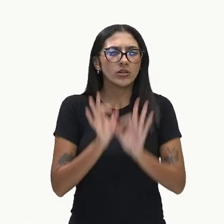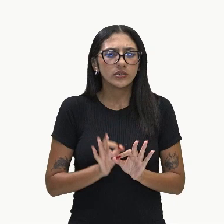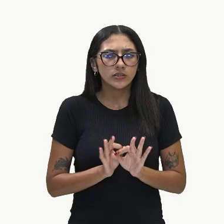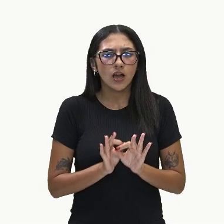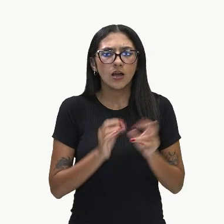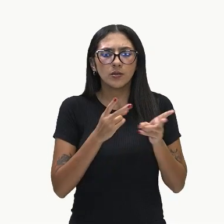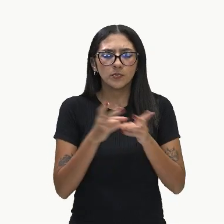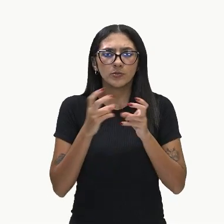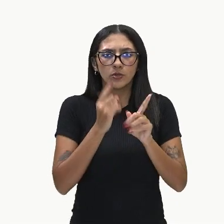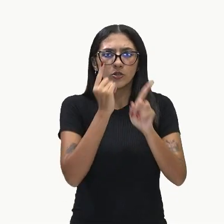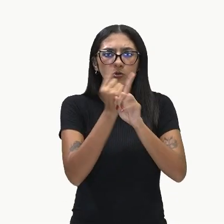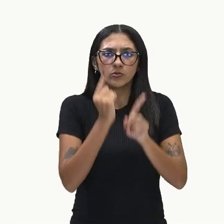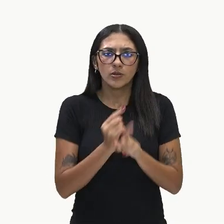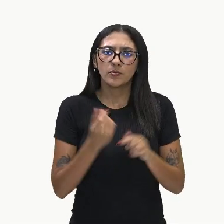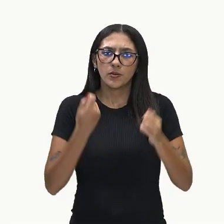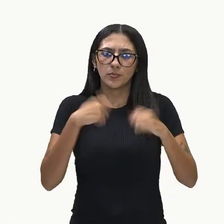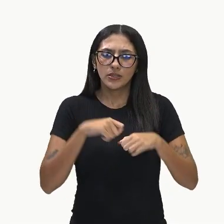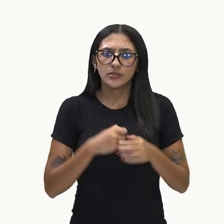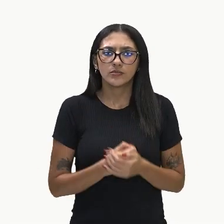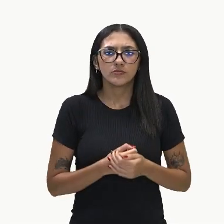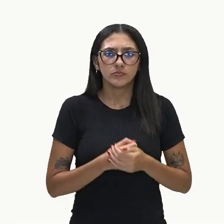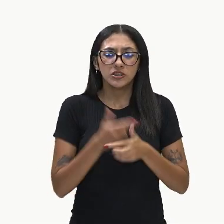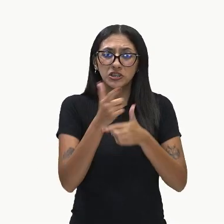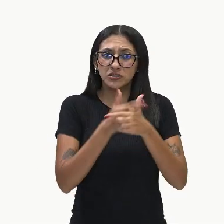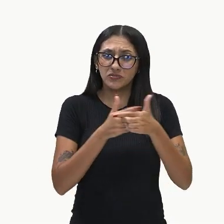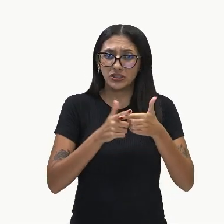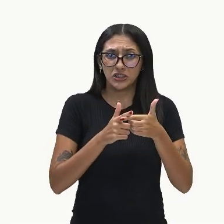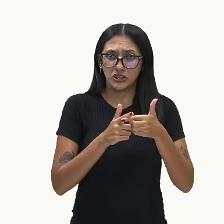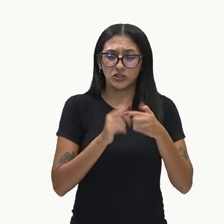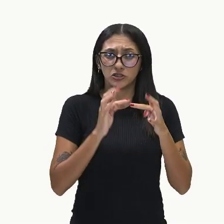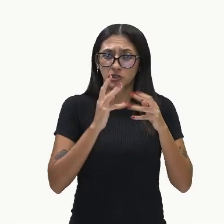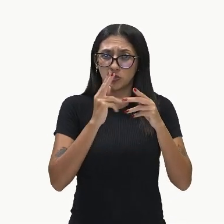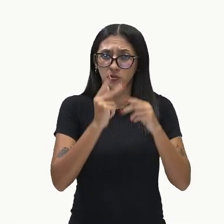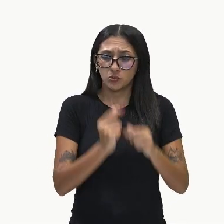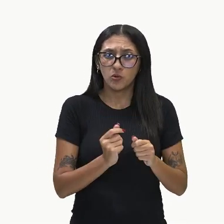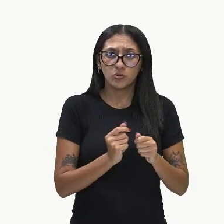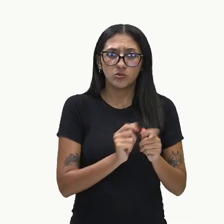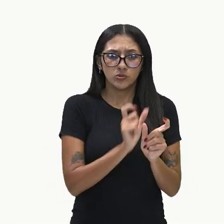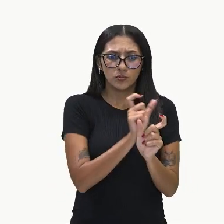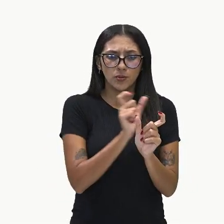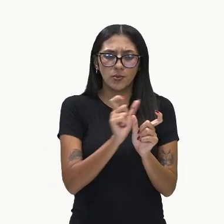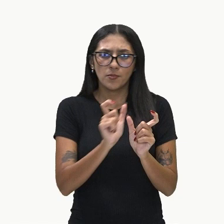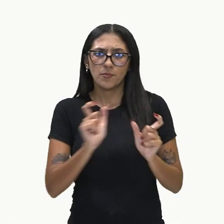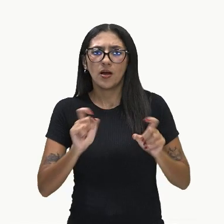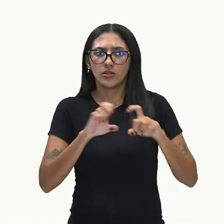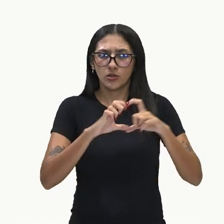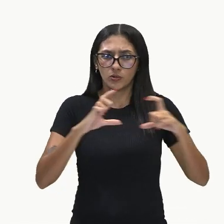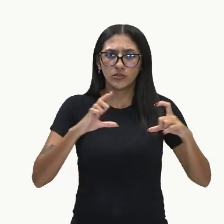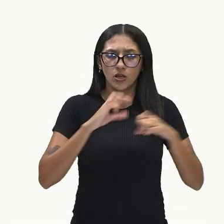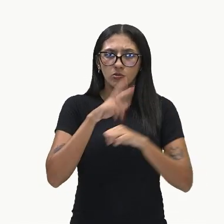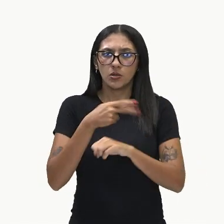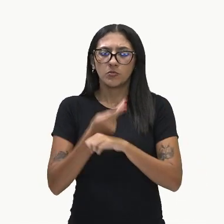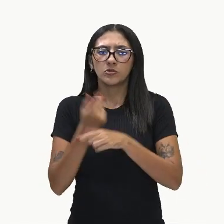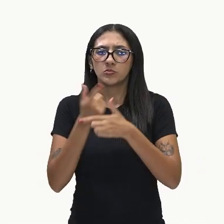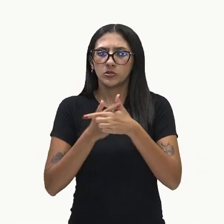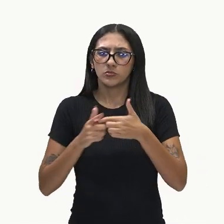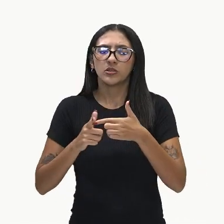é necessário que se dividam todos os termos ou números por esse fator, simplificando a